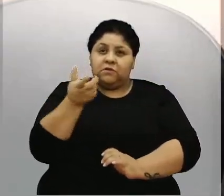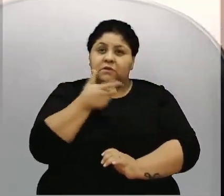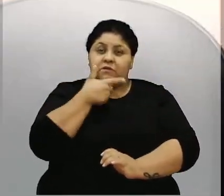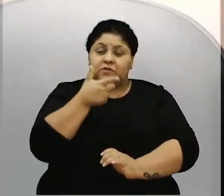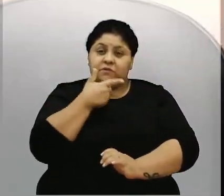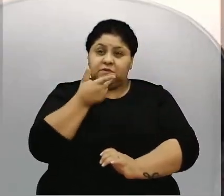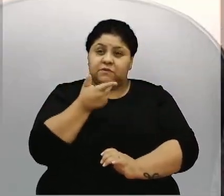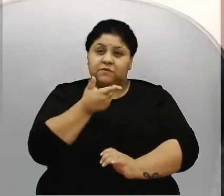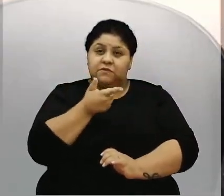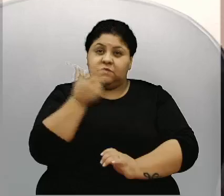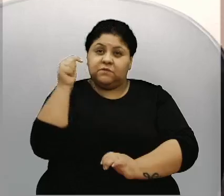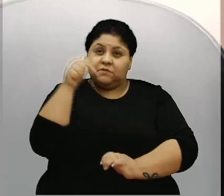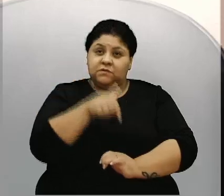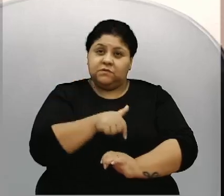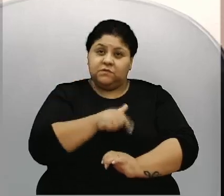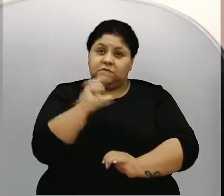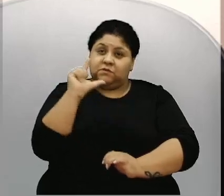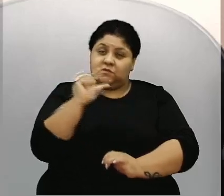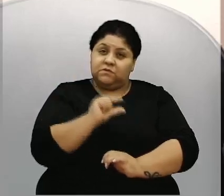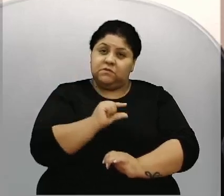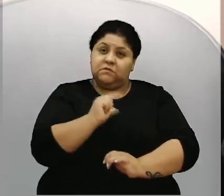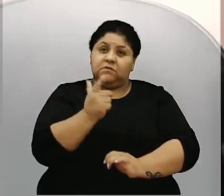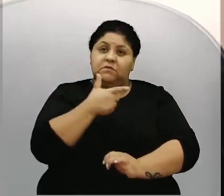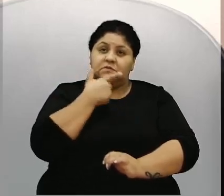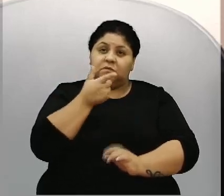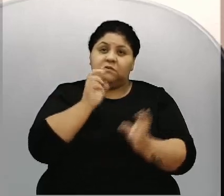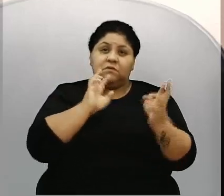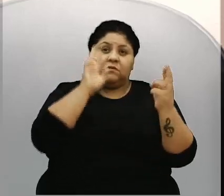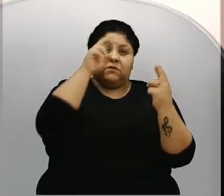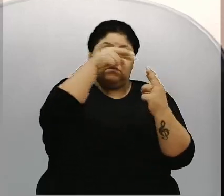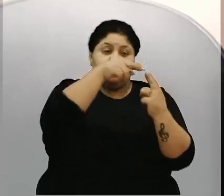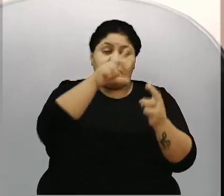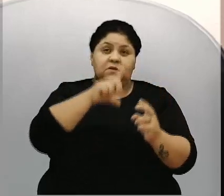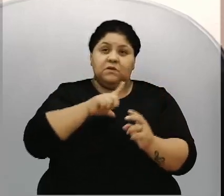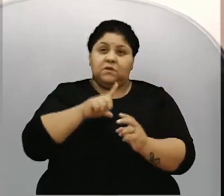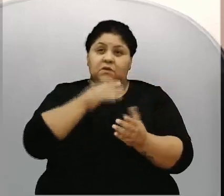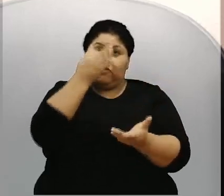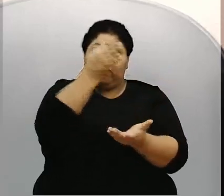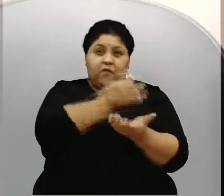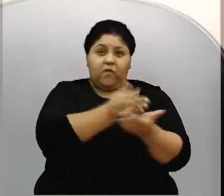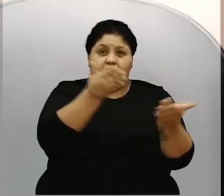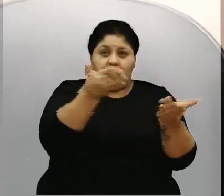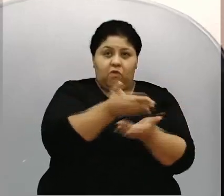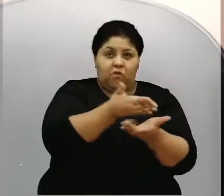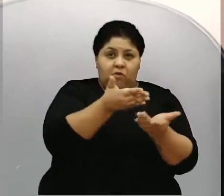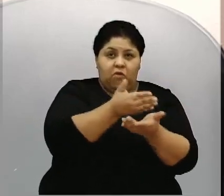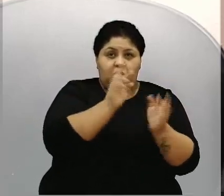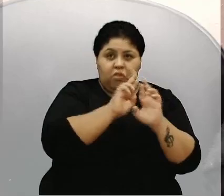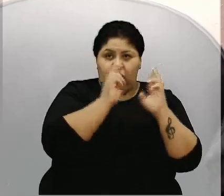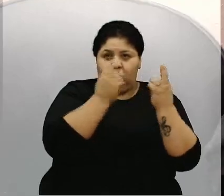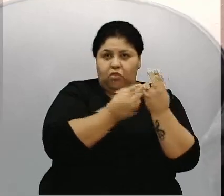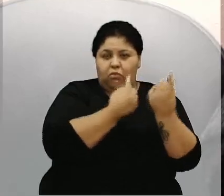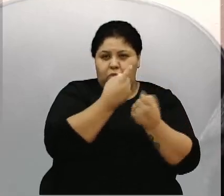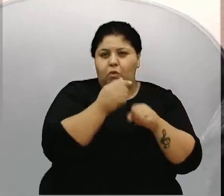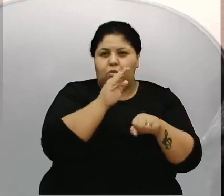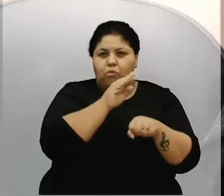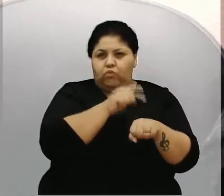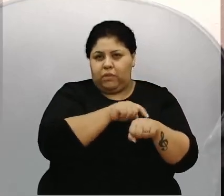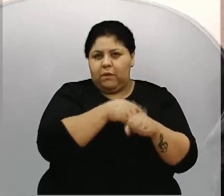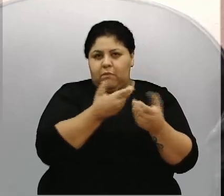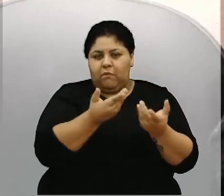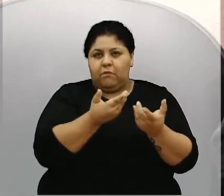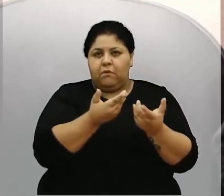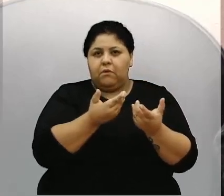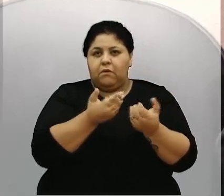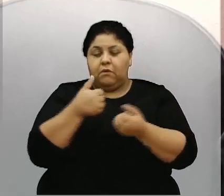aqui esse espaço de pequeno expediente para fazer uma referência. Eu tive ausente hoje durante a sessão, por algum tempo,